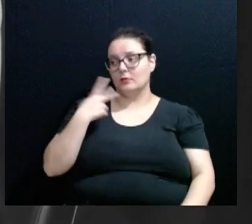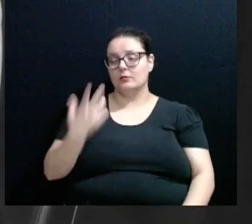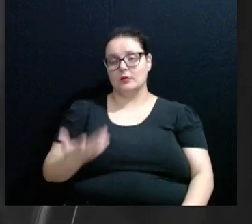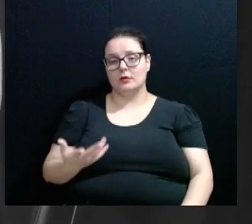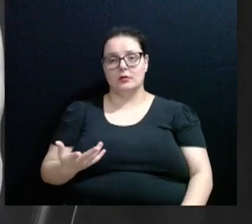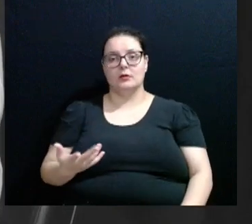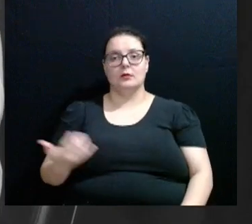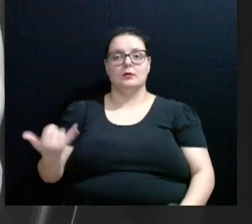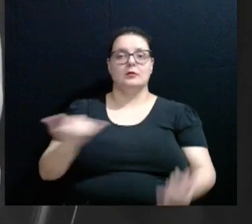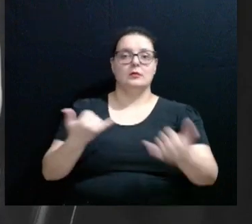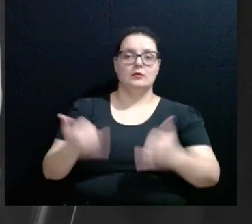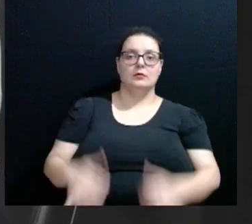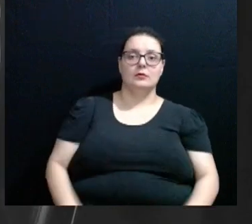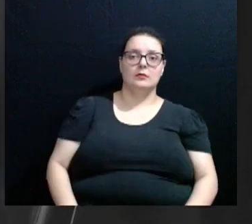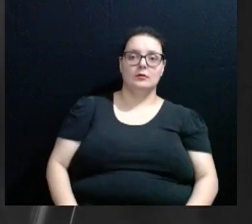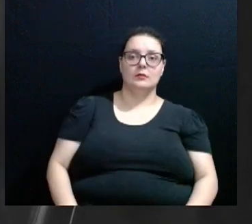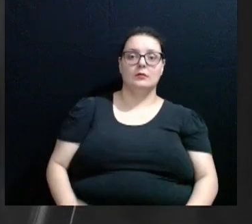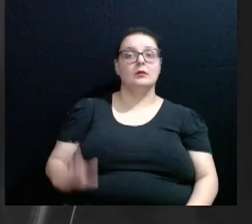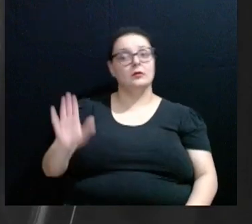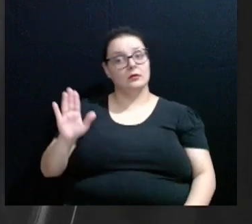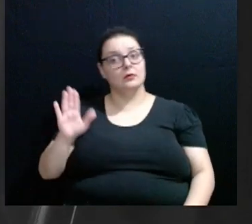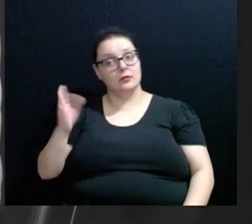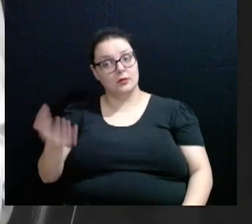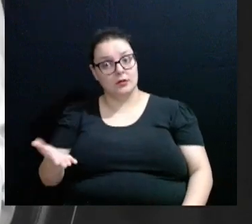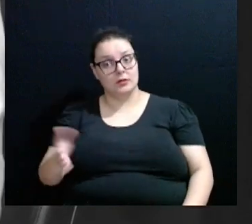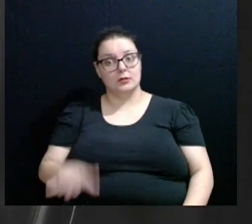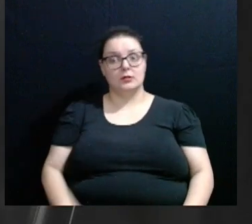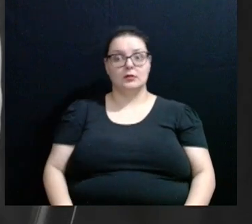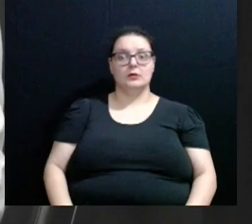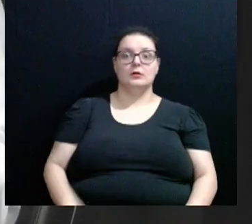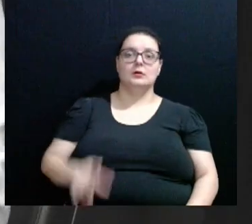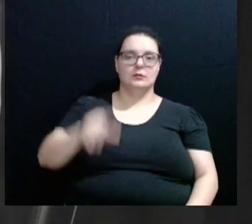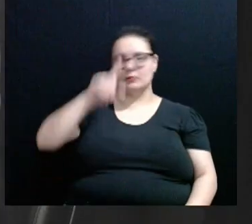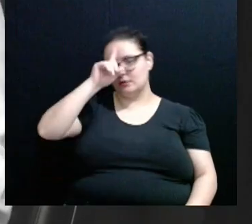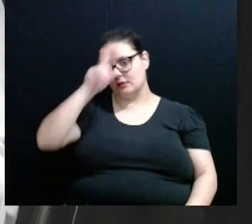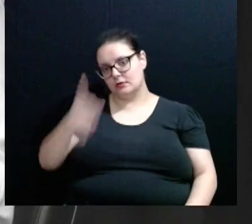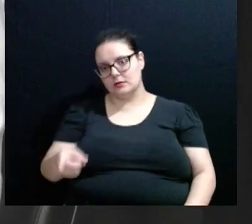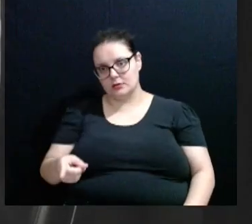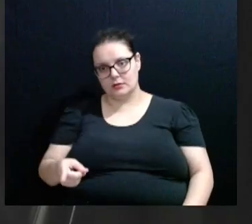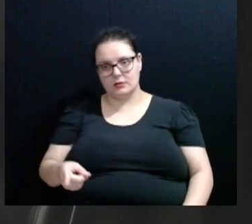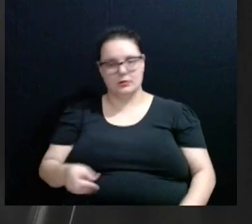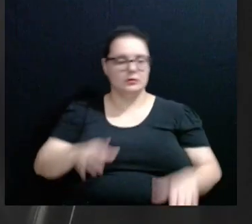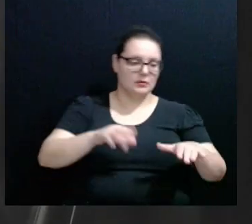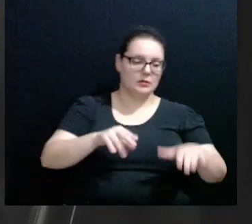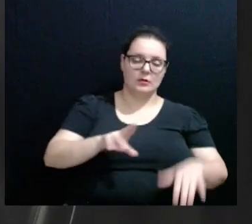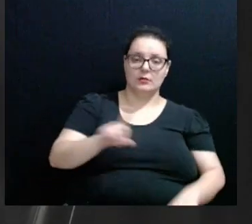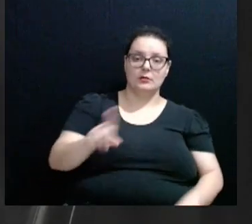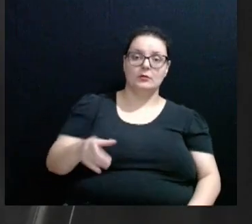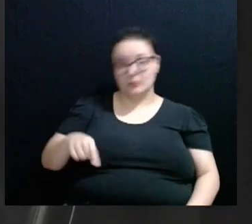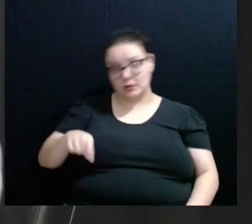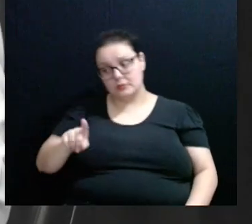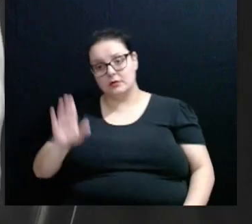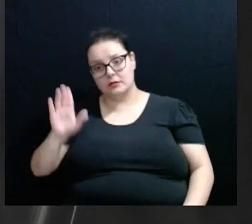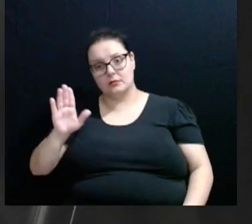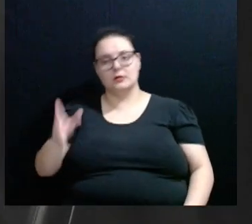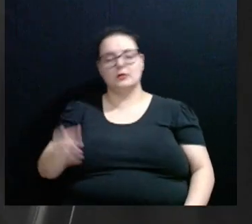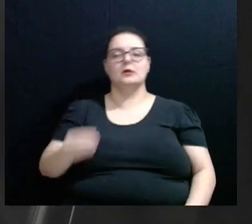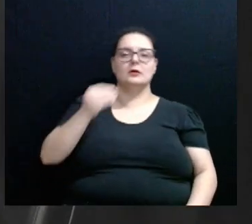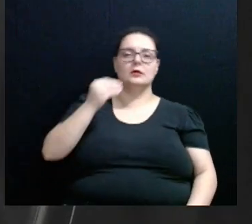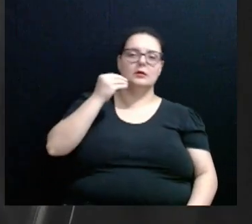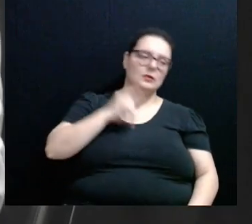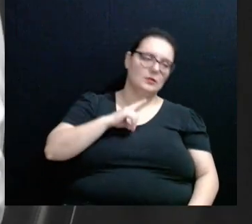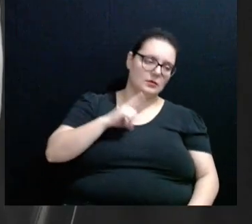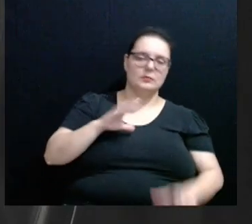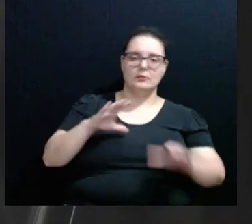poxa, sai candidato que depois você decide. Se você ganhar, você decide se quer ficar ou não, né? Mas e a gente tem toda uma equipe e pessoas